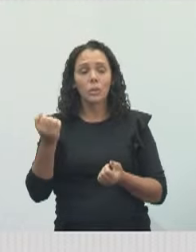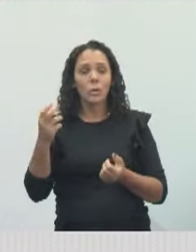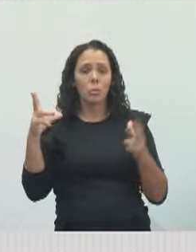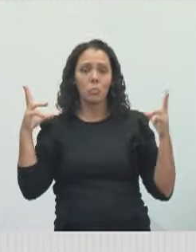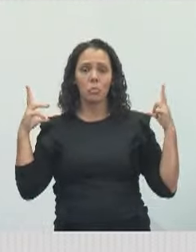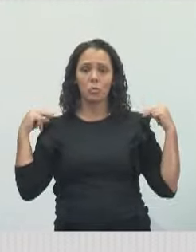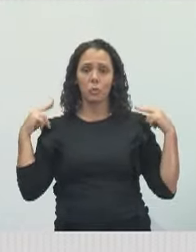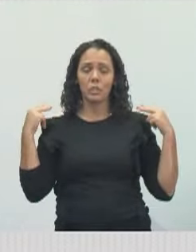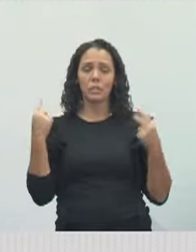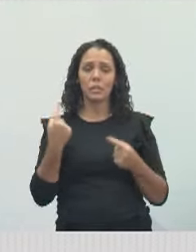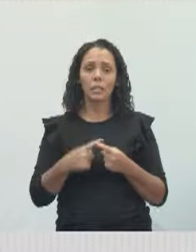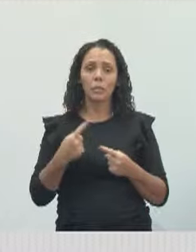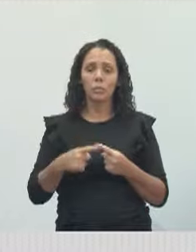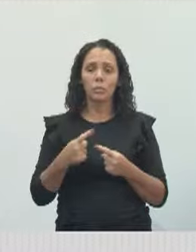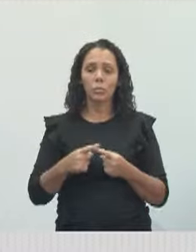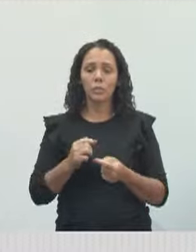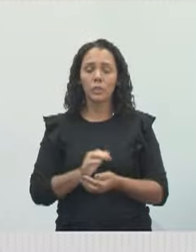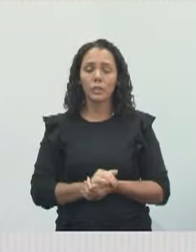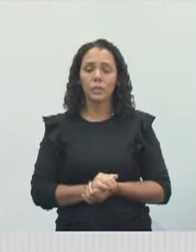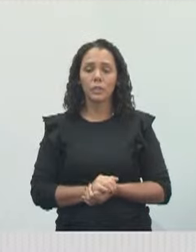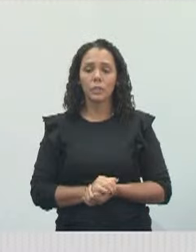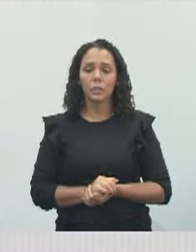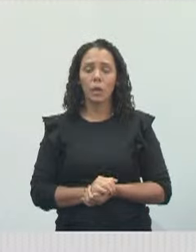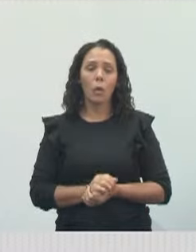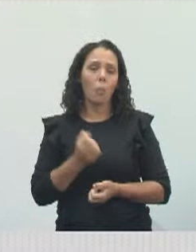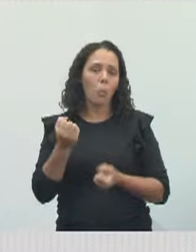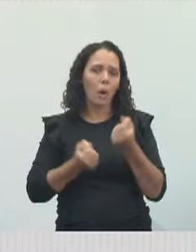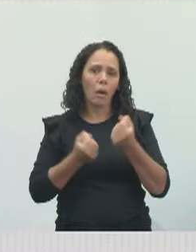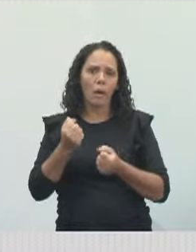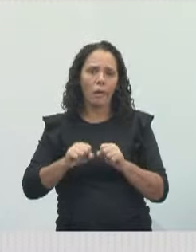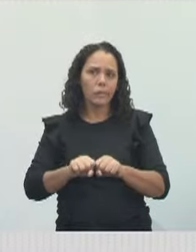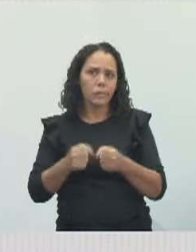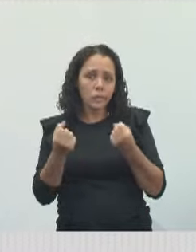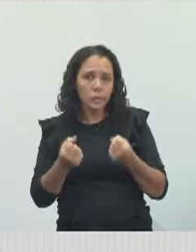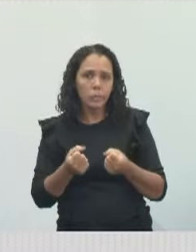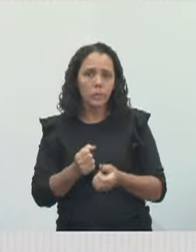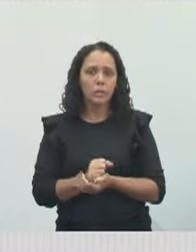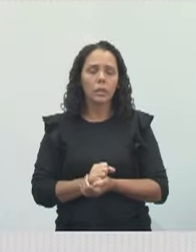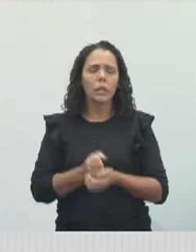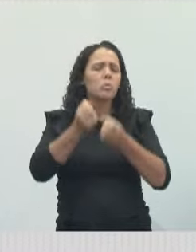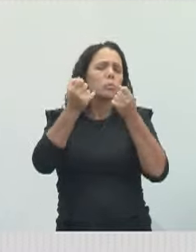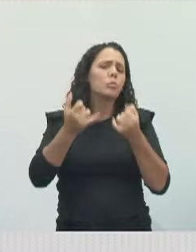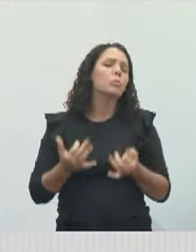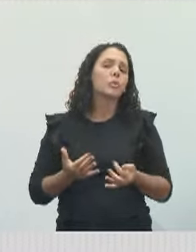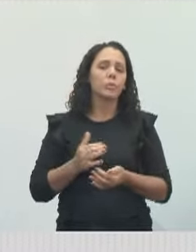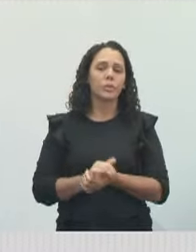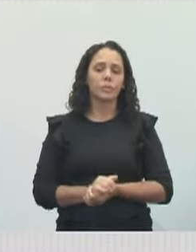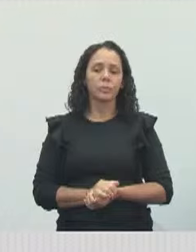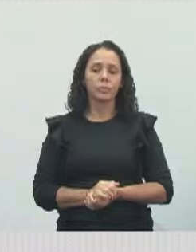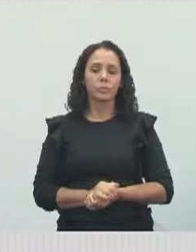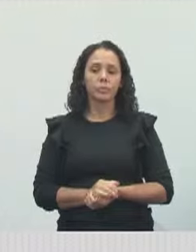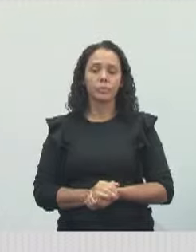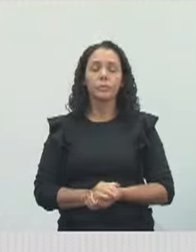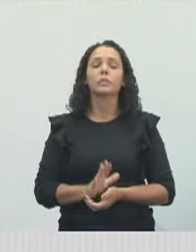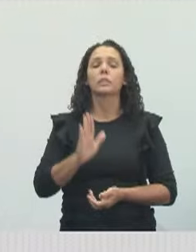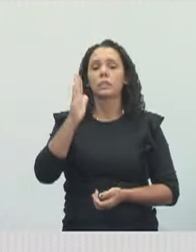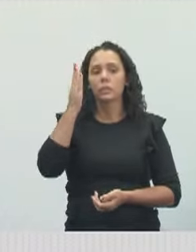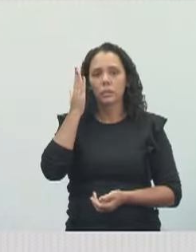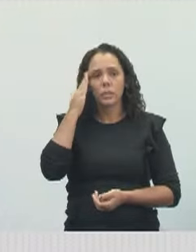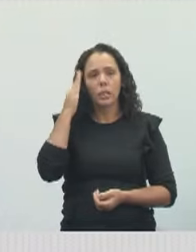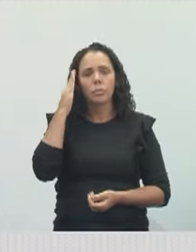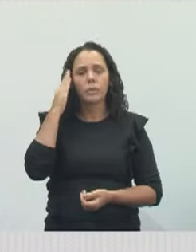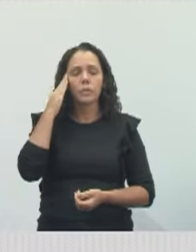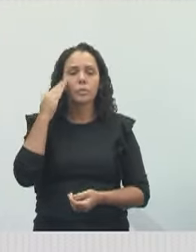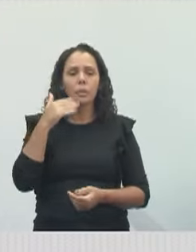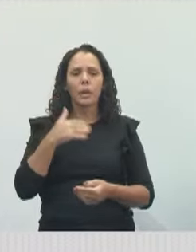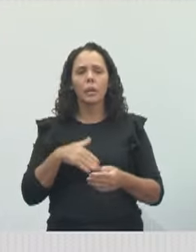Porque a suspensão, etc. Você tem a falar sobre isso? Marcelo, essa é a burocracia do serviço público, né? A gente sabe, muitas